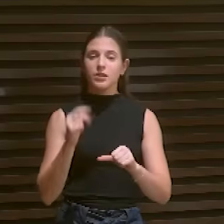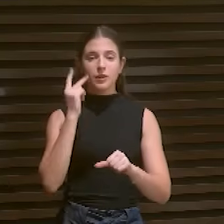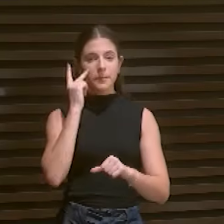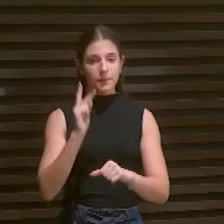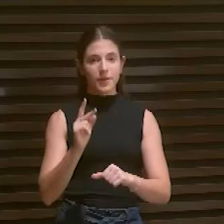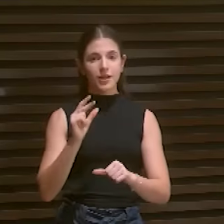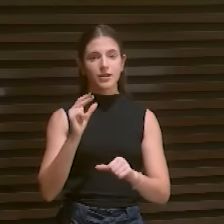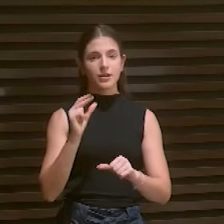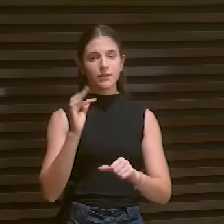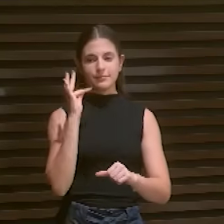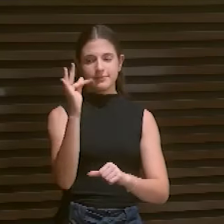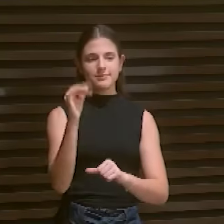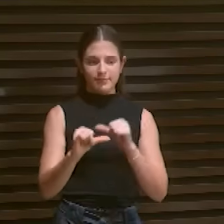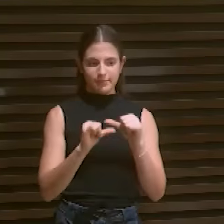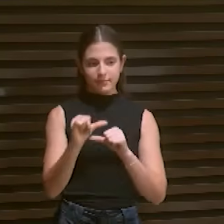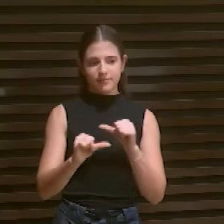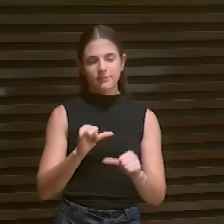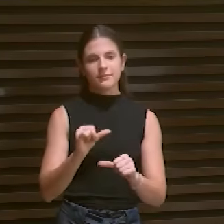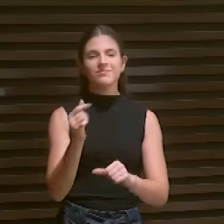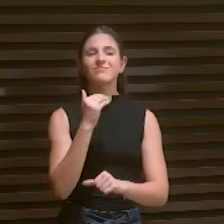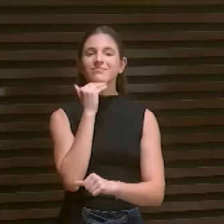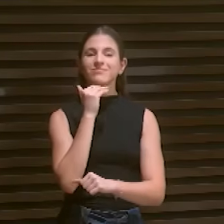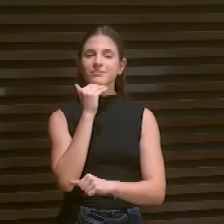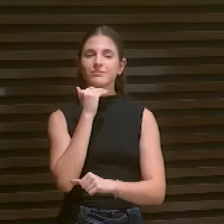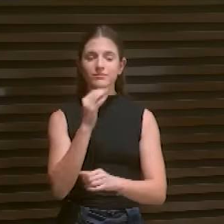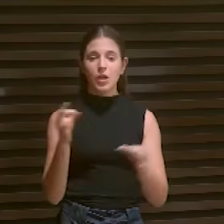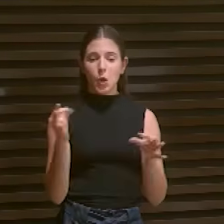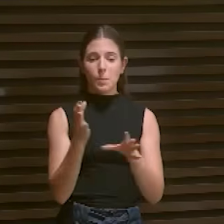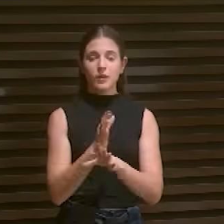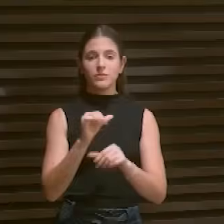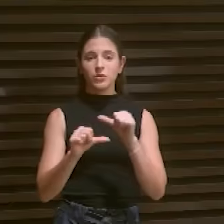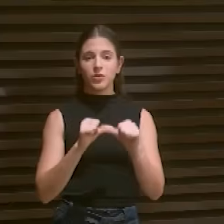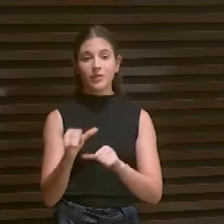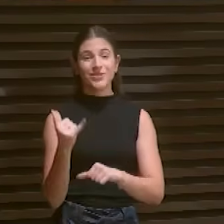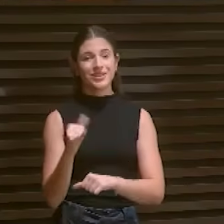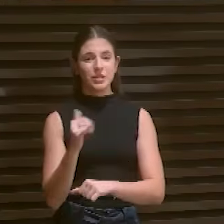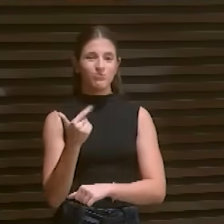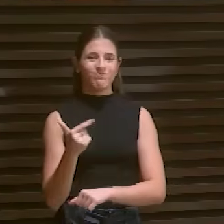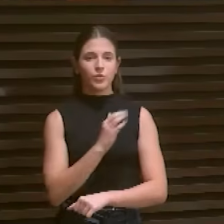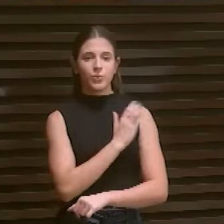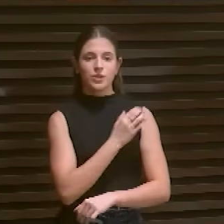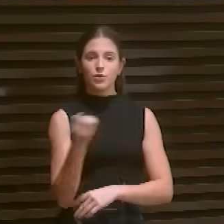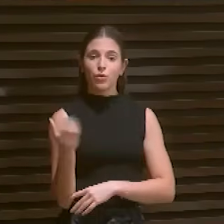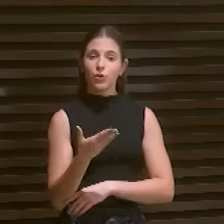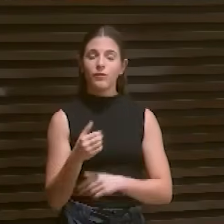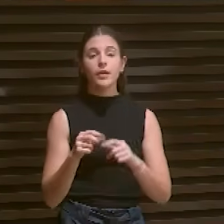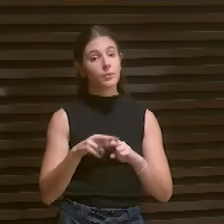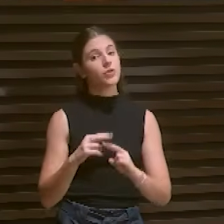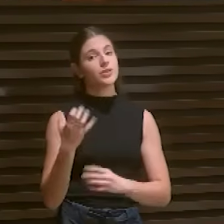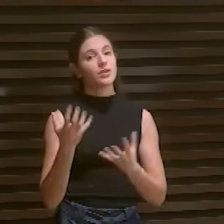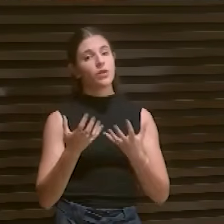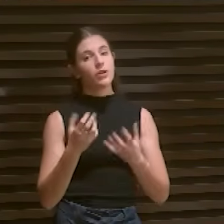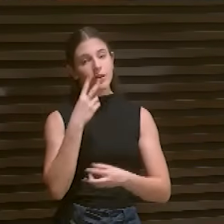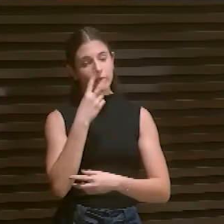sermos transformados, ninguém é transformado efetivamente sem ter um coração novo. E é por isso que eu quero abrir agora com